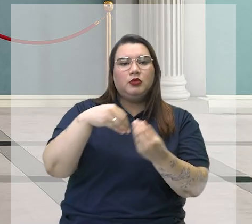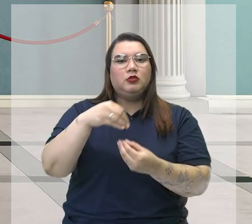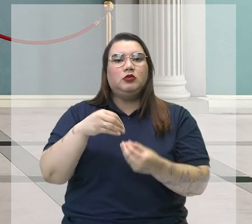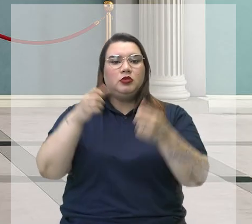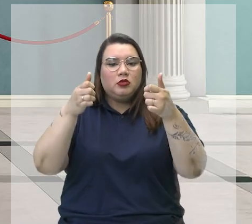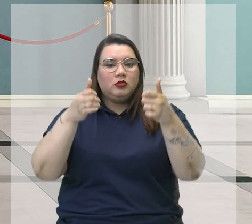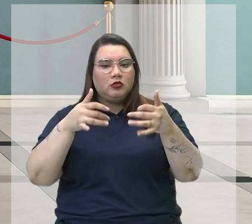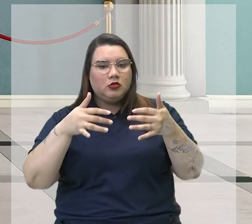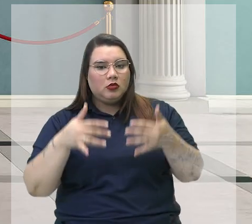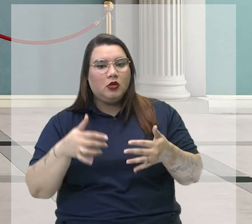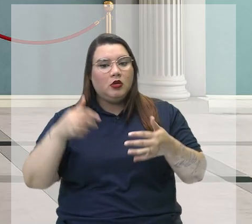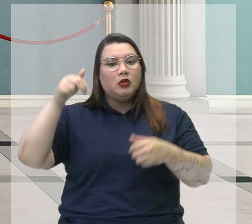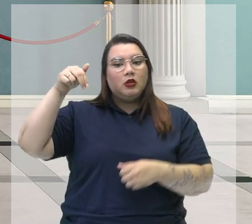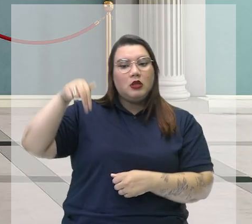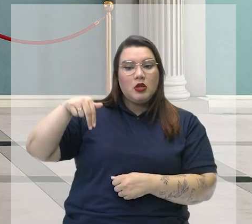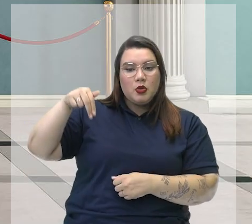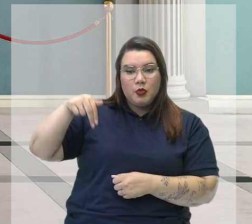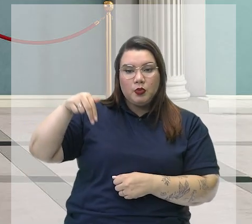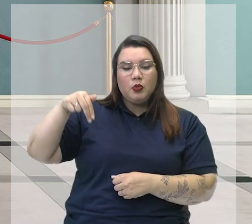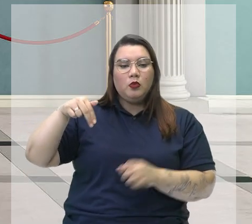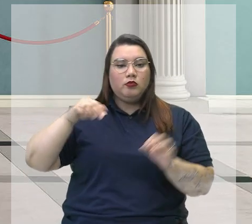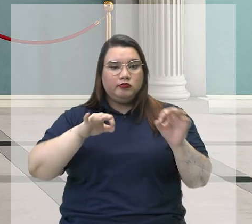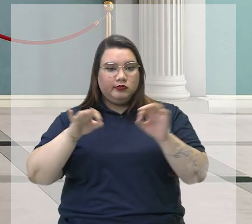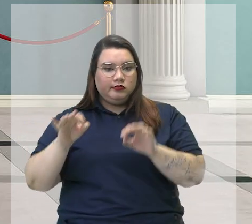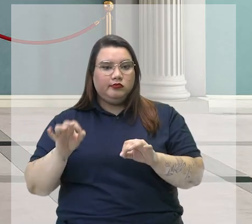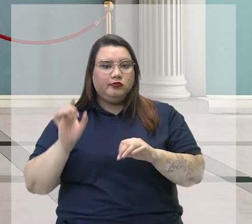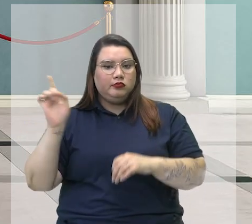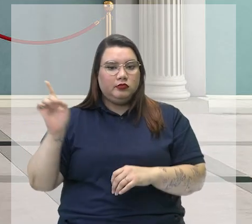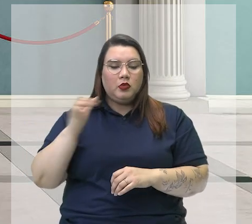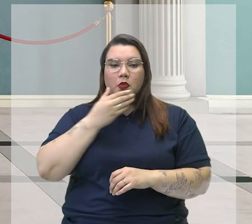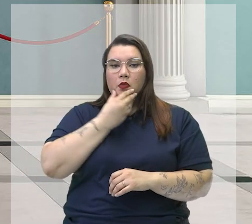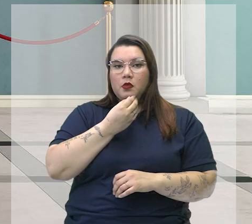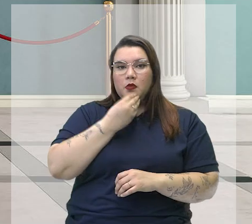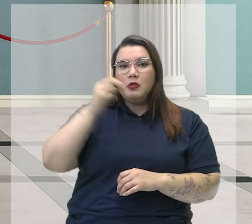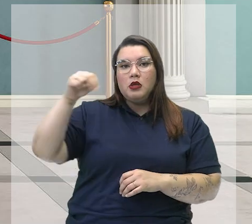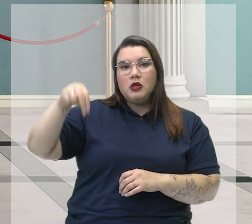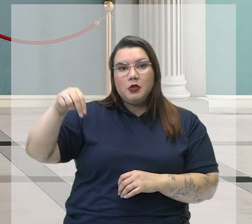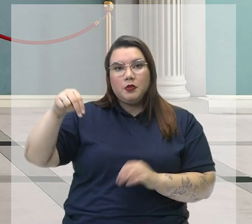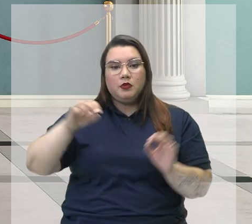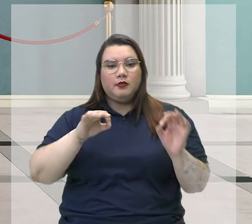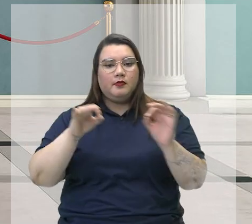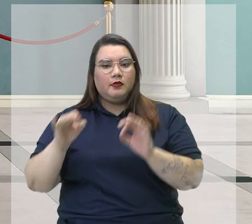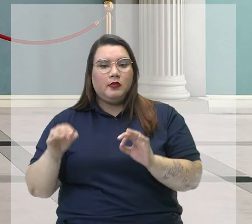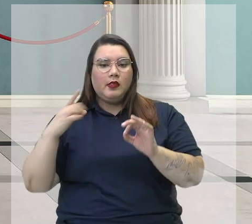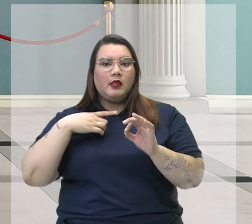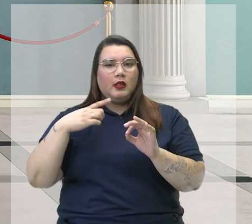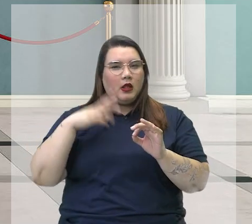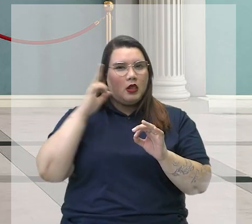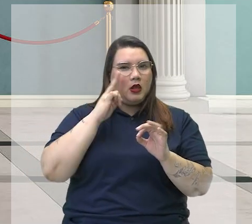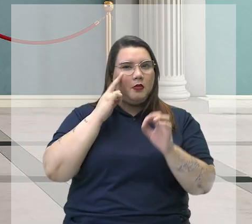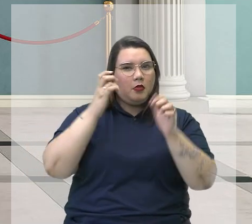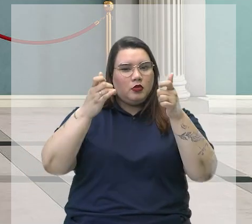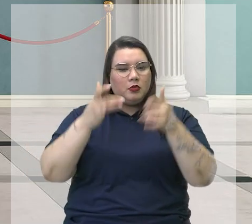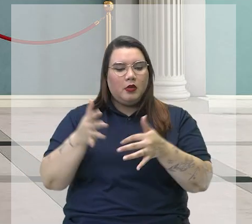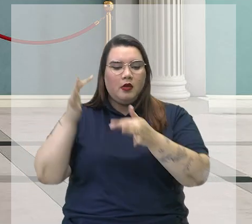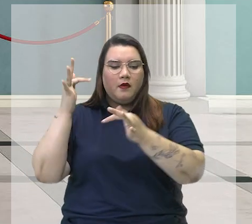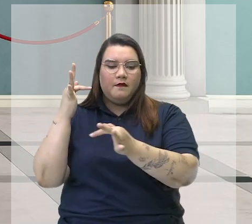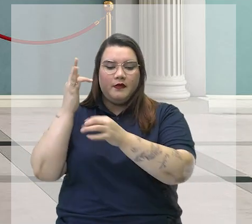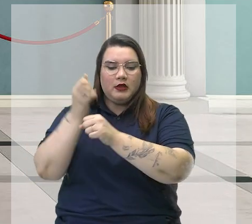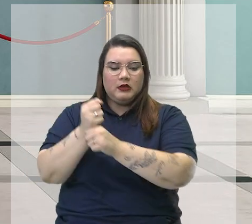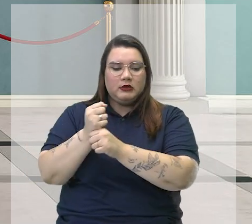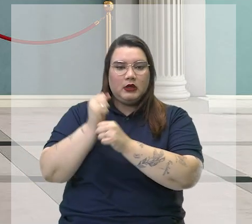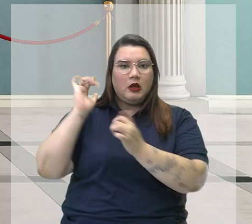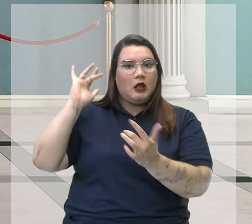de Newton, porque eu tenho, como eu disse lá no início, a gente fala o quê? Que a física está dividida em física clássica